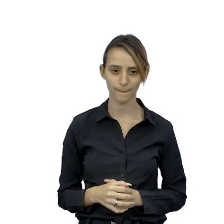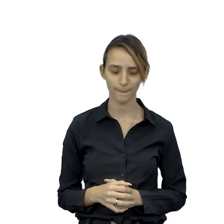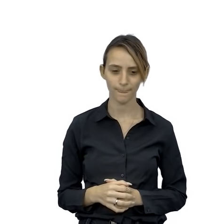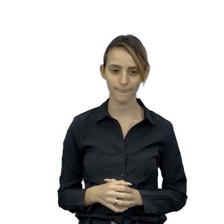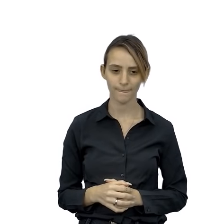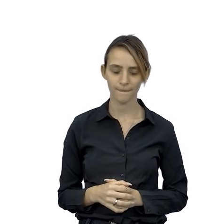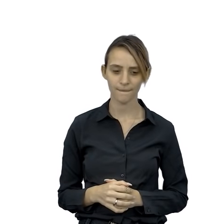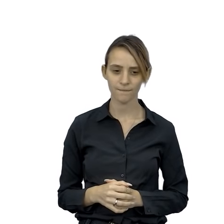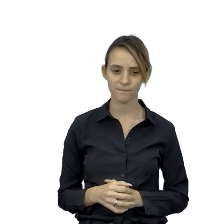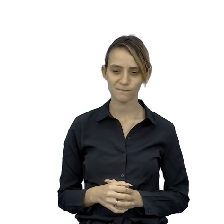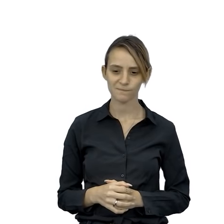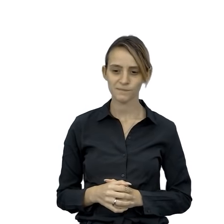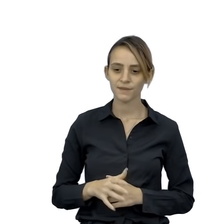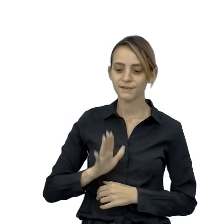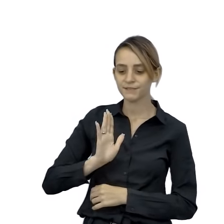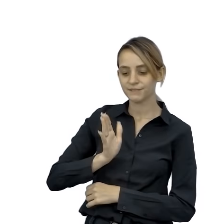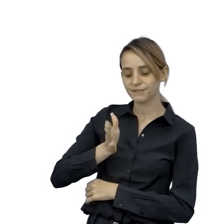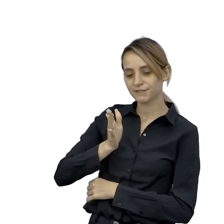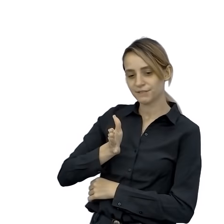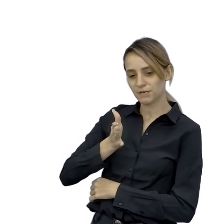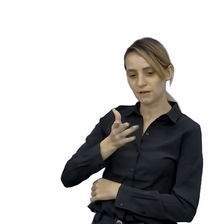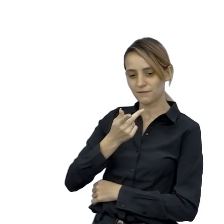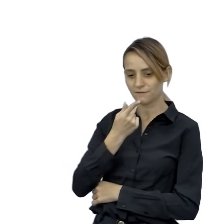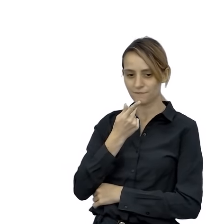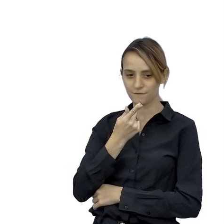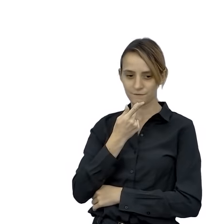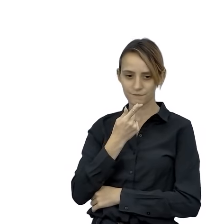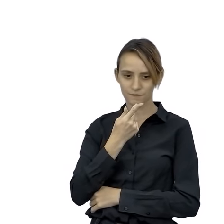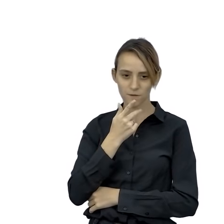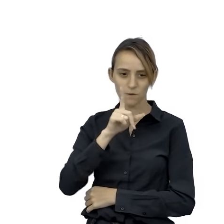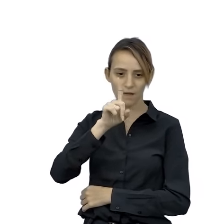Bom, então, como já comentamos, né, a habilidade